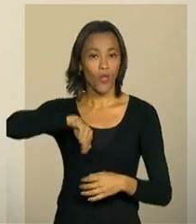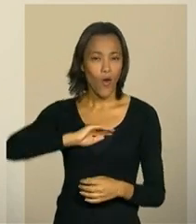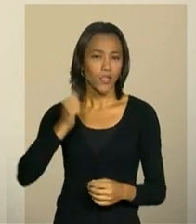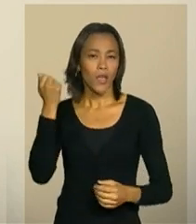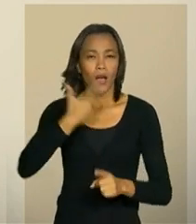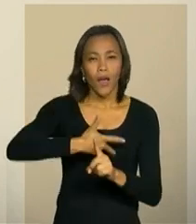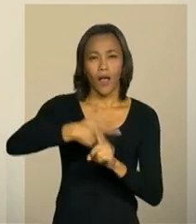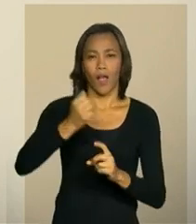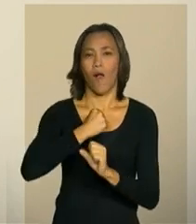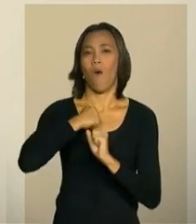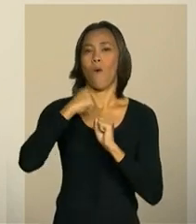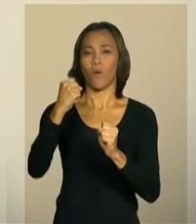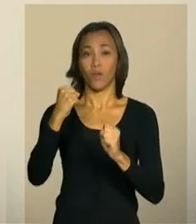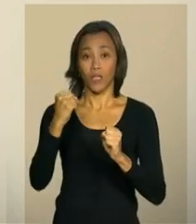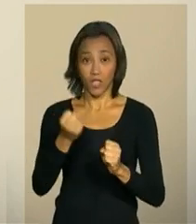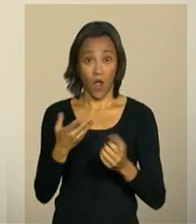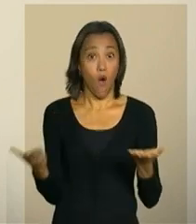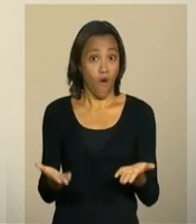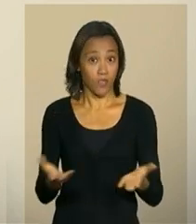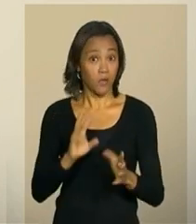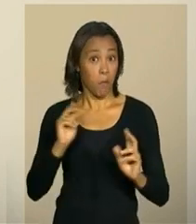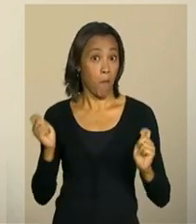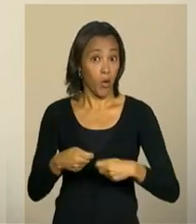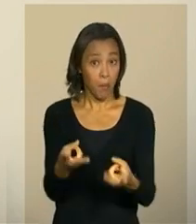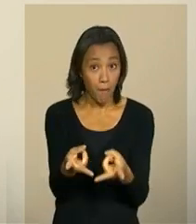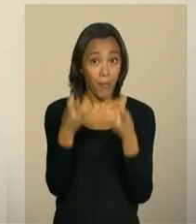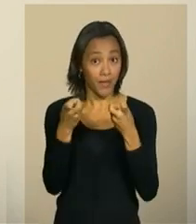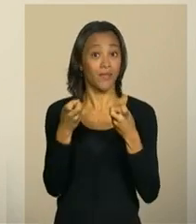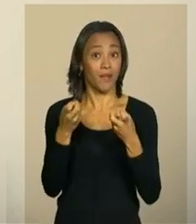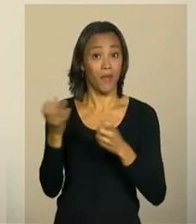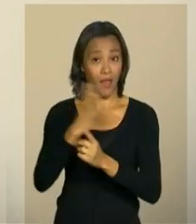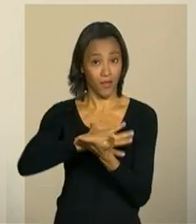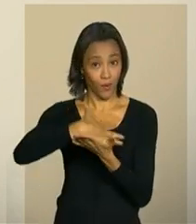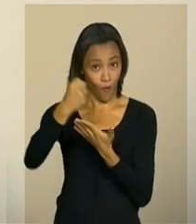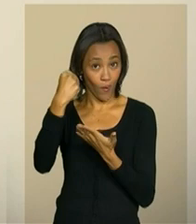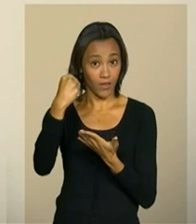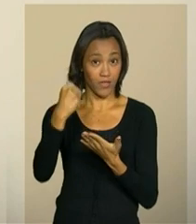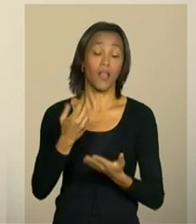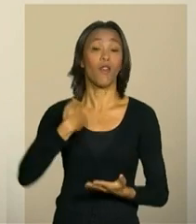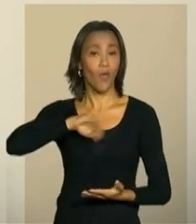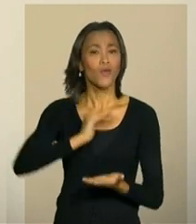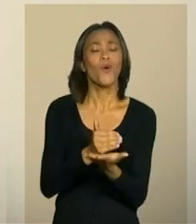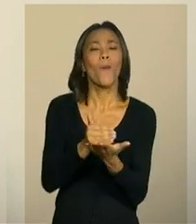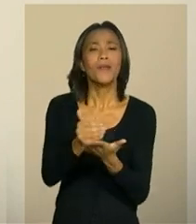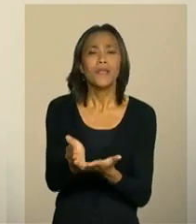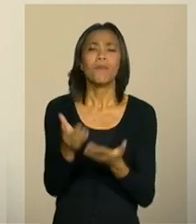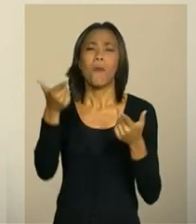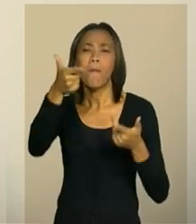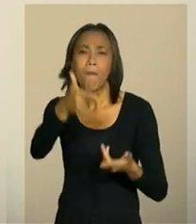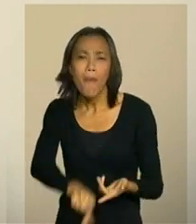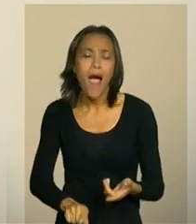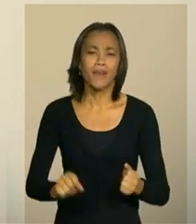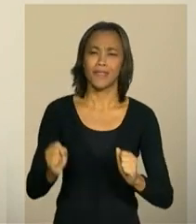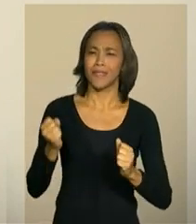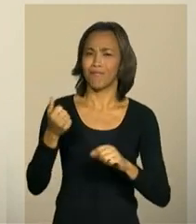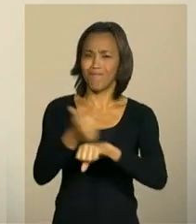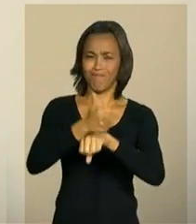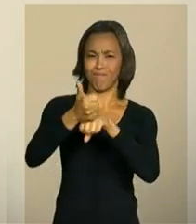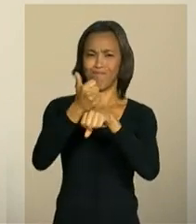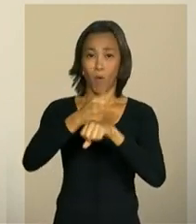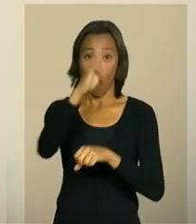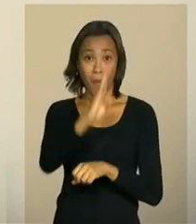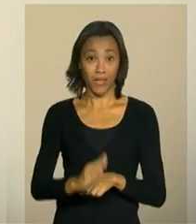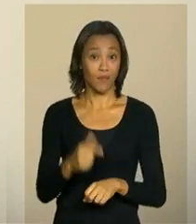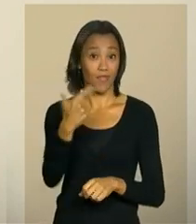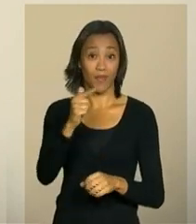conquistas os resultados deste ano falam por si comecemos pelo mais Espetacular o Brasil